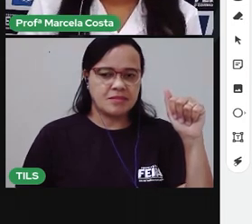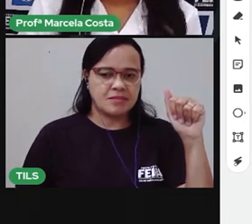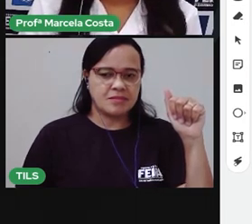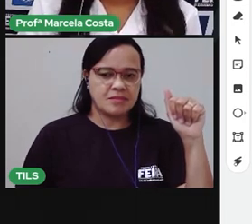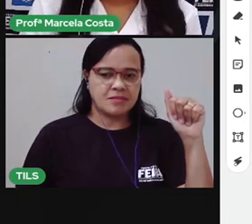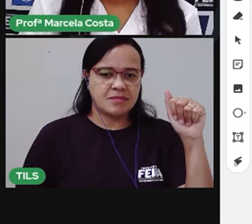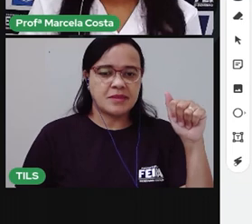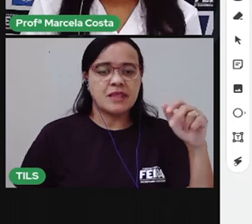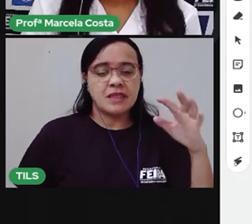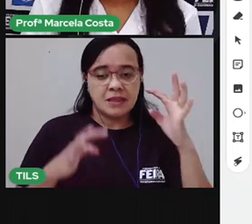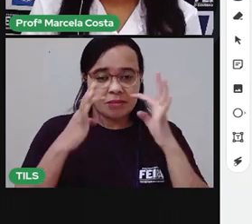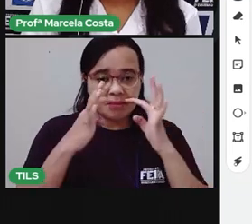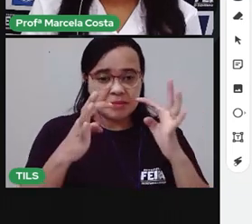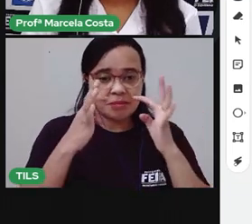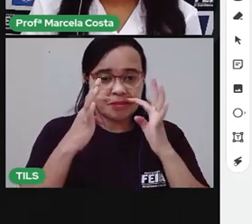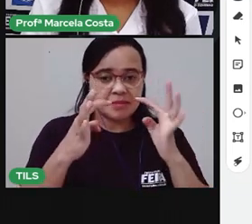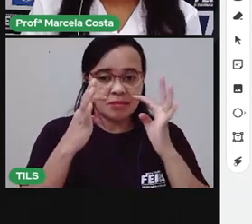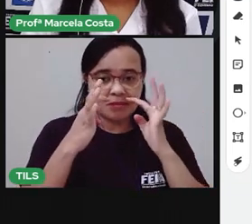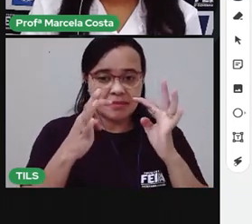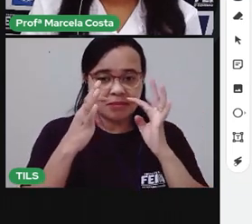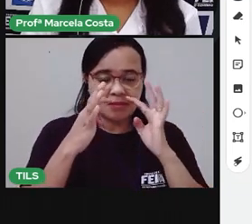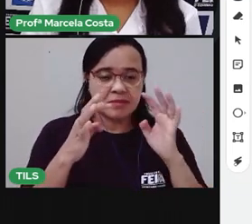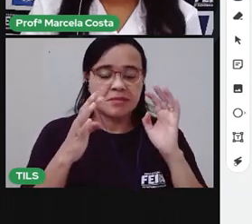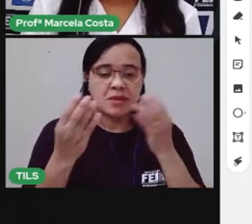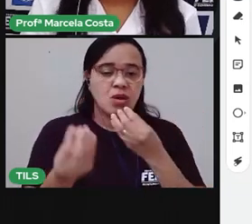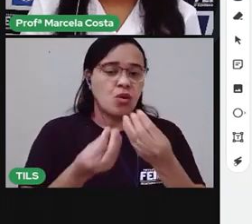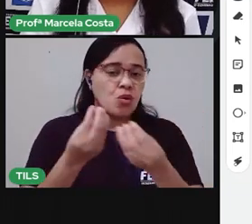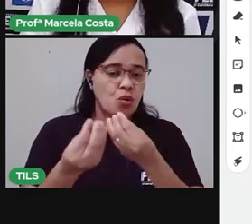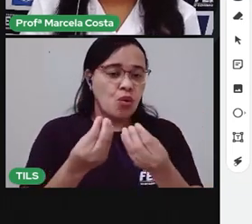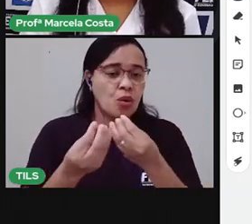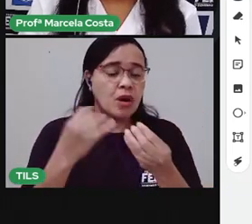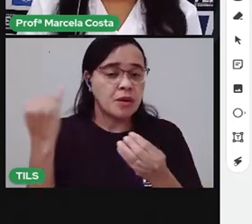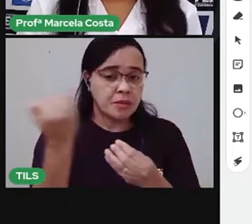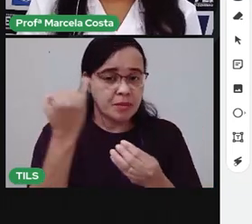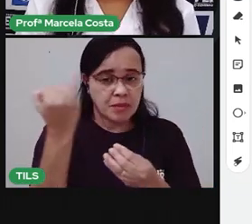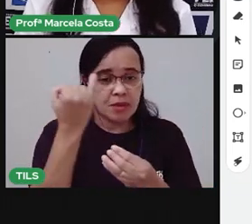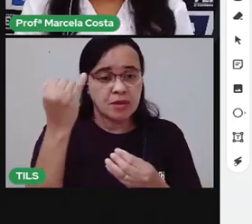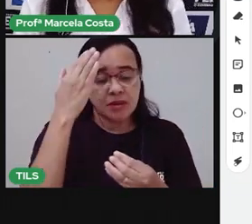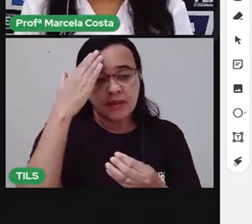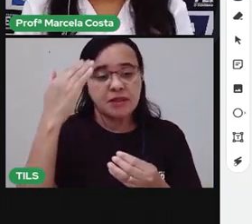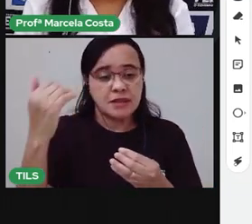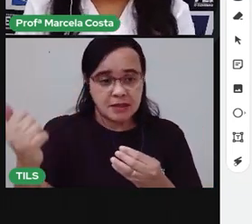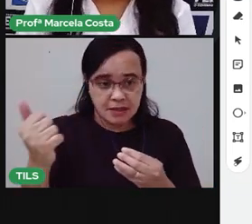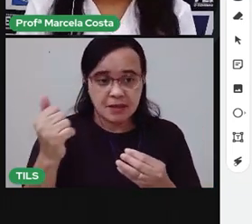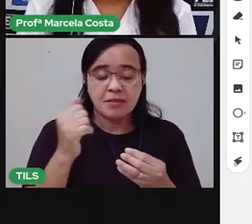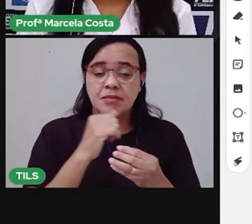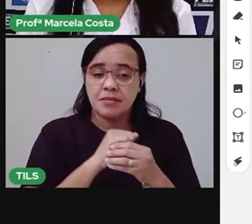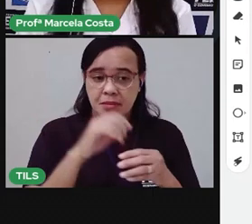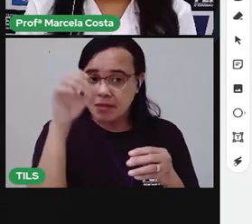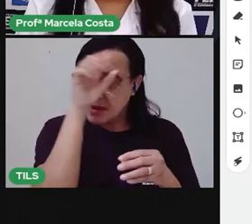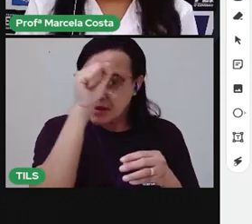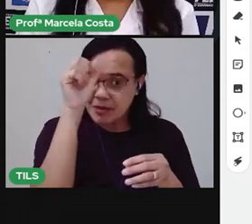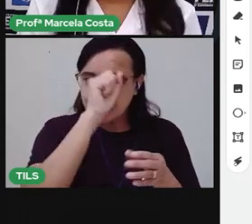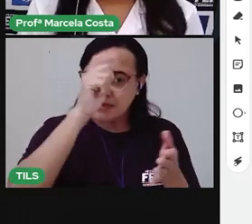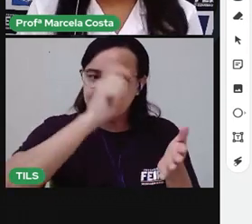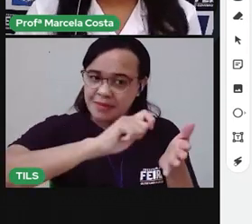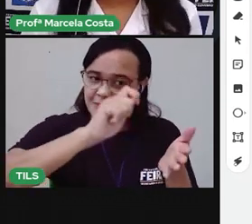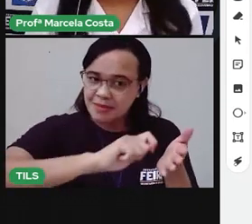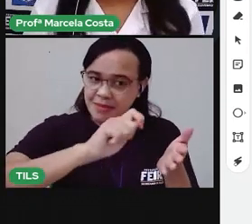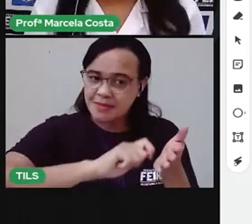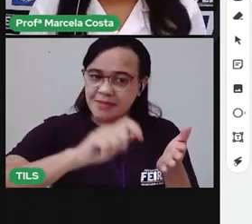virtual aqui presta atenção nesse mais bonito que ele é importante você saber como é que faz momento para aprender a escrever